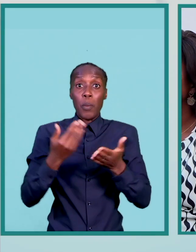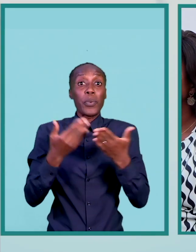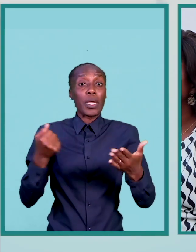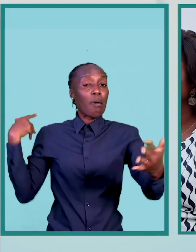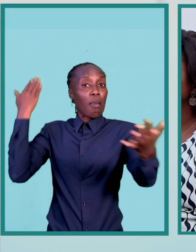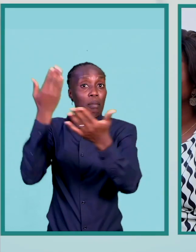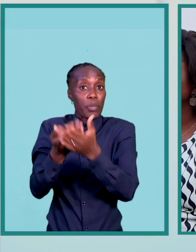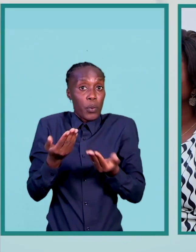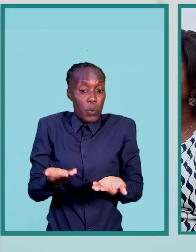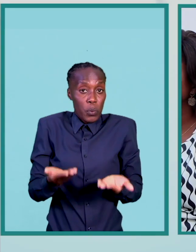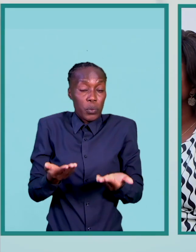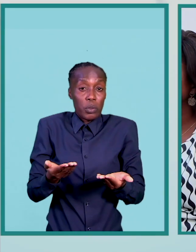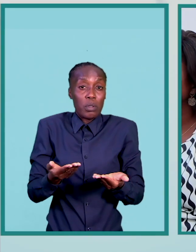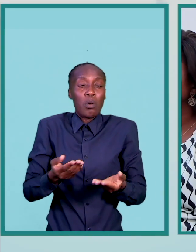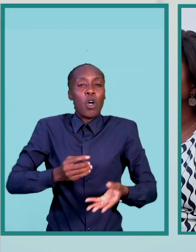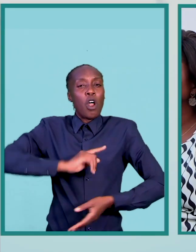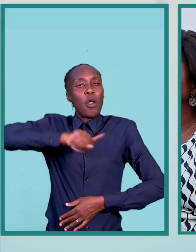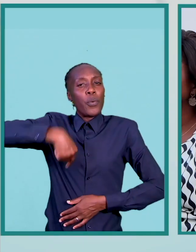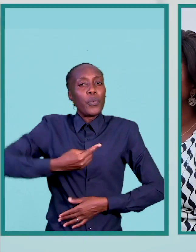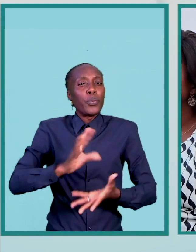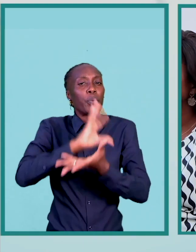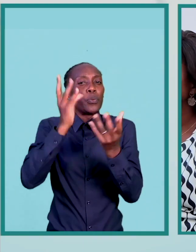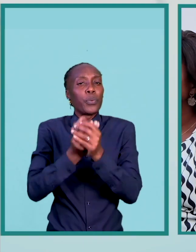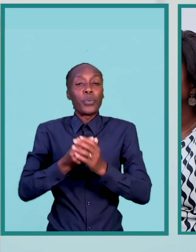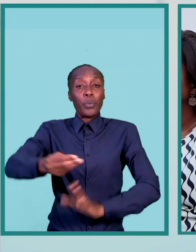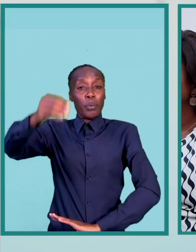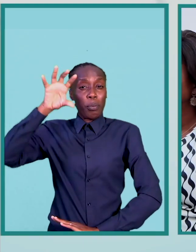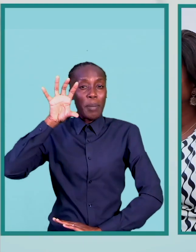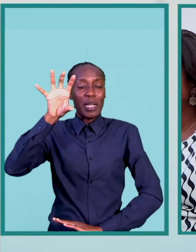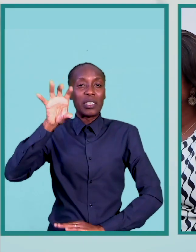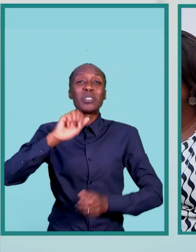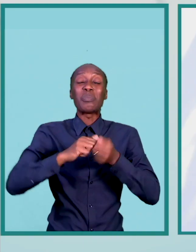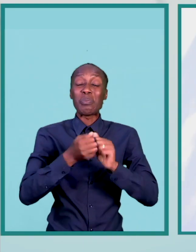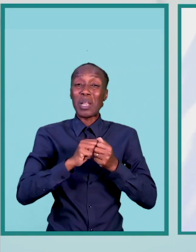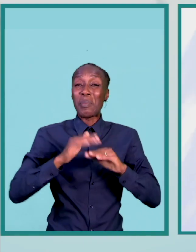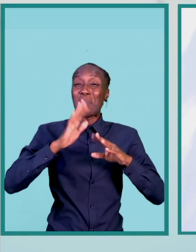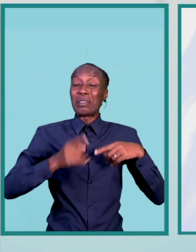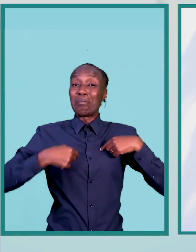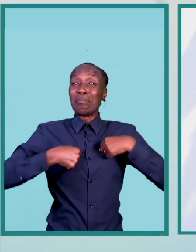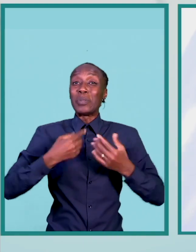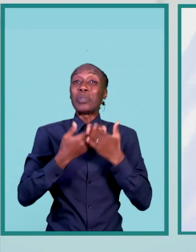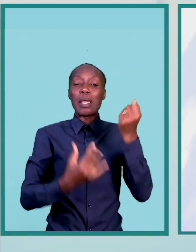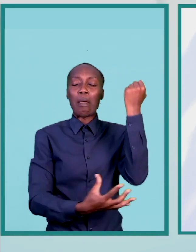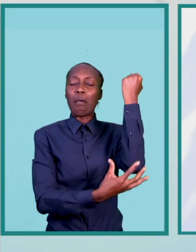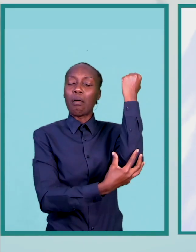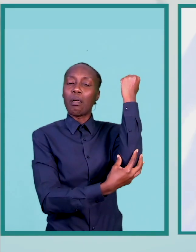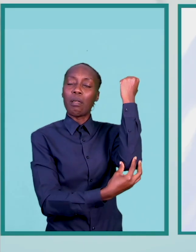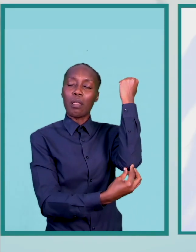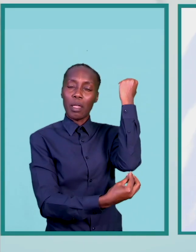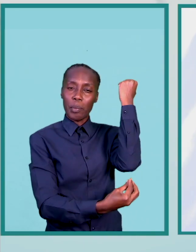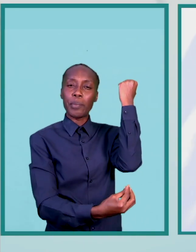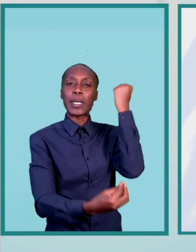Até hoje advogamos, e advoga-se em viva voz, em quase todos os quadrantes do país, que a pobreza é a